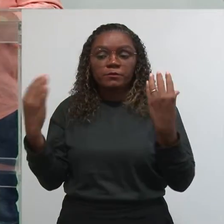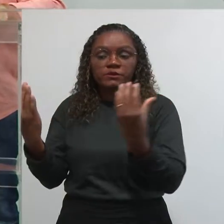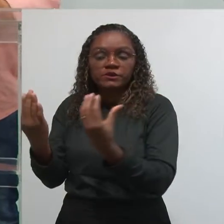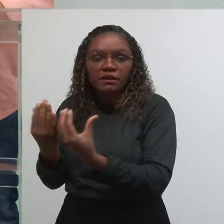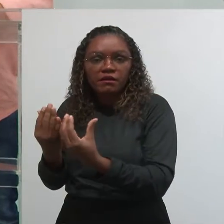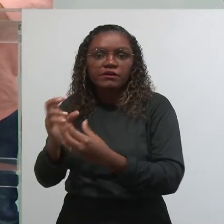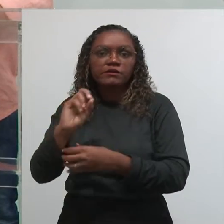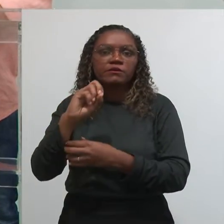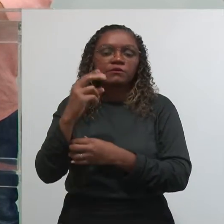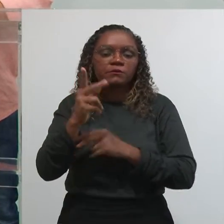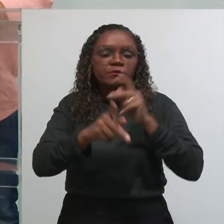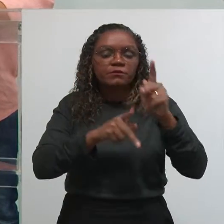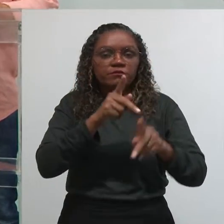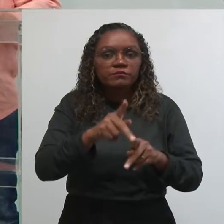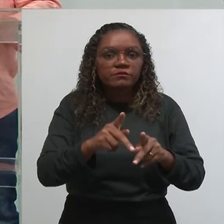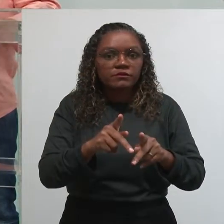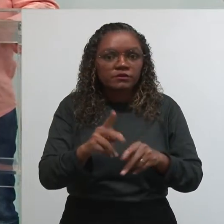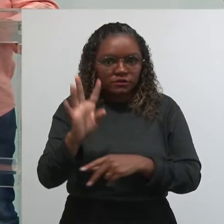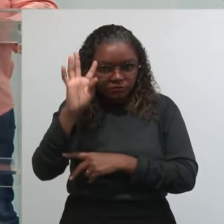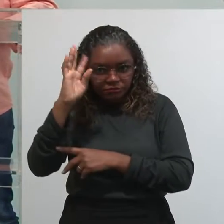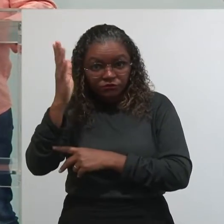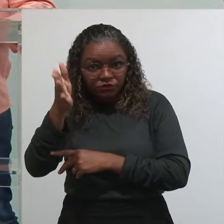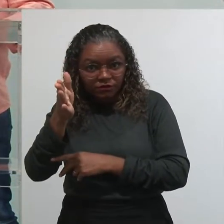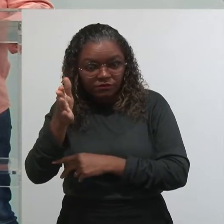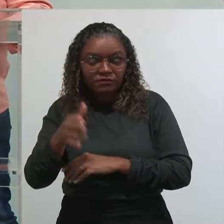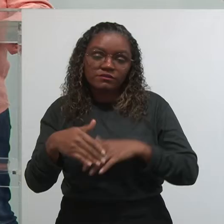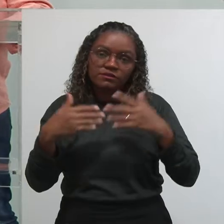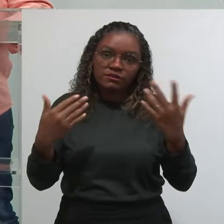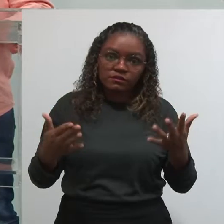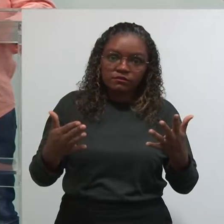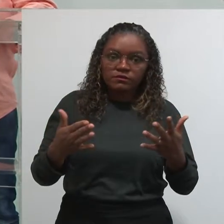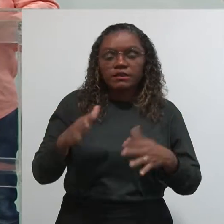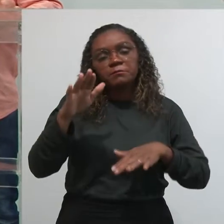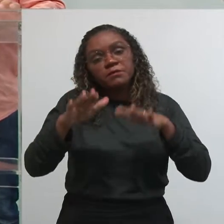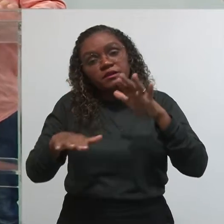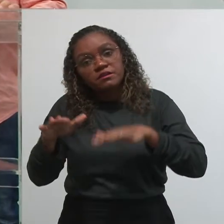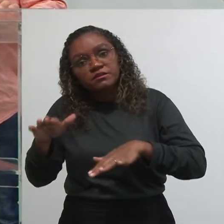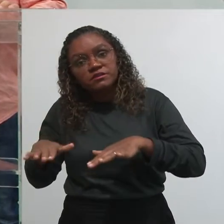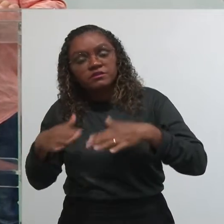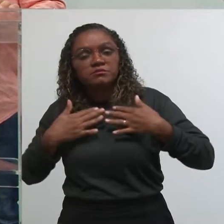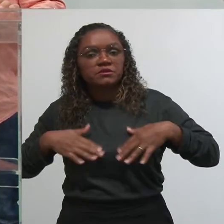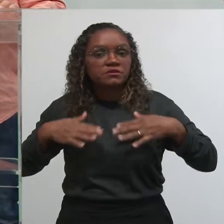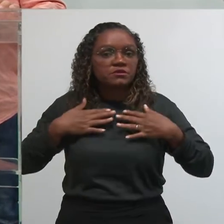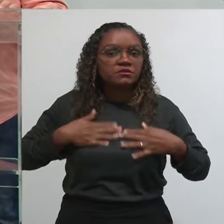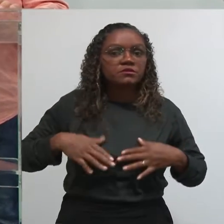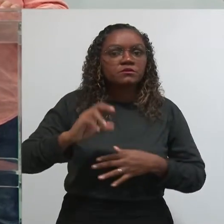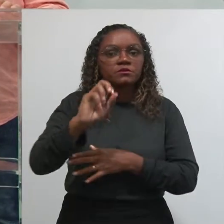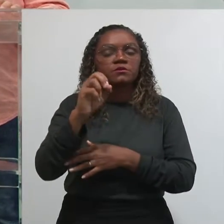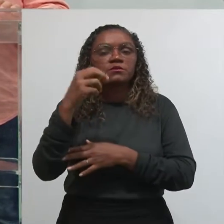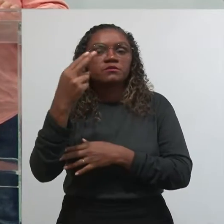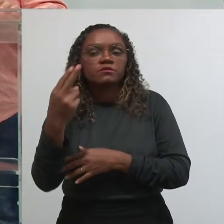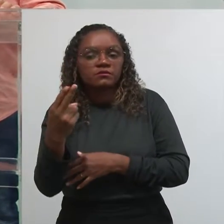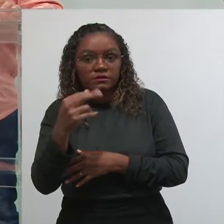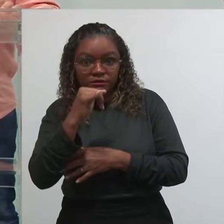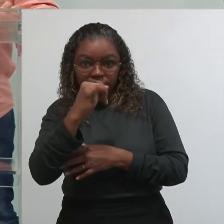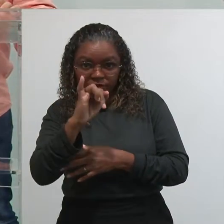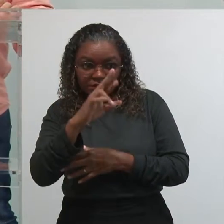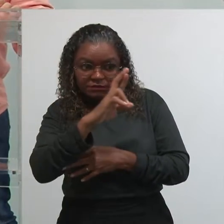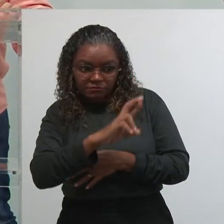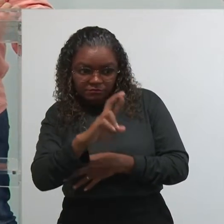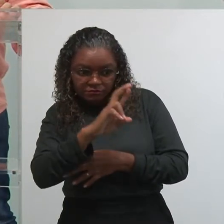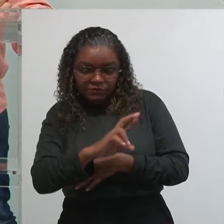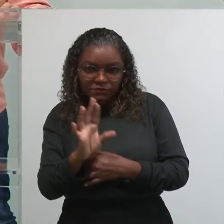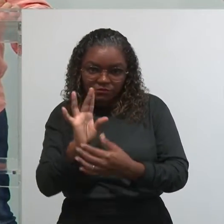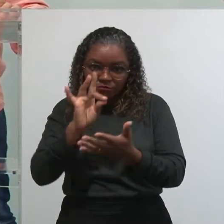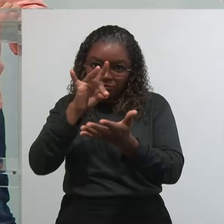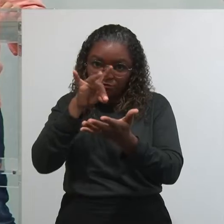isso na fase de avaliação, tá? Que tende a ser mais tranquila se você tiver um monitoramento sendo realizado adequadamente